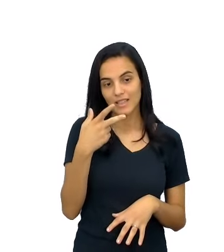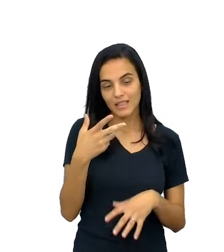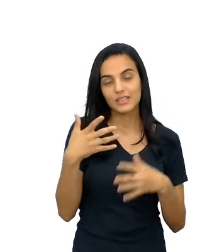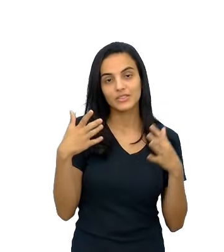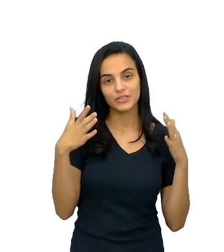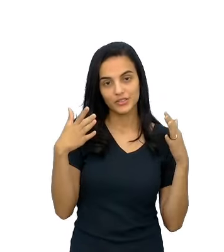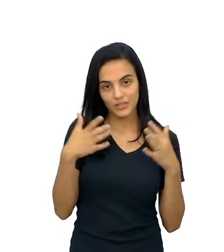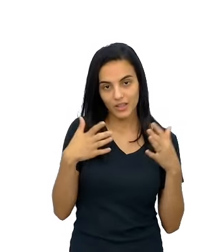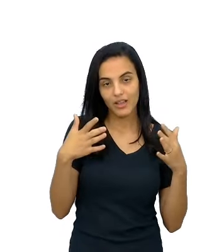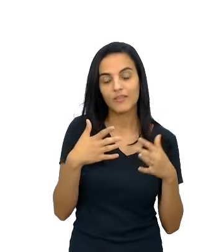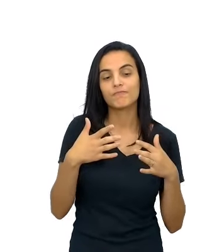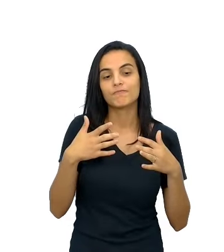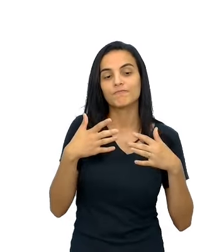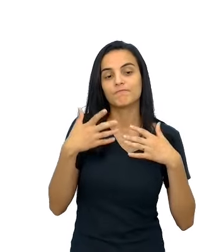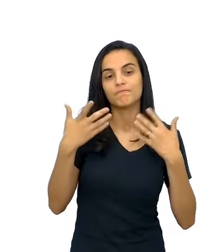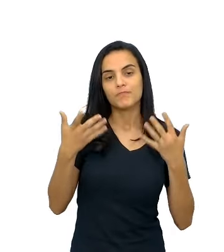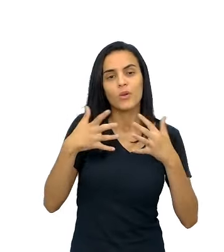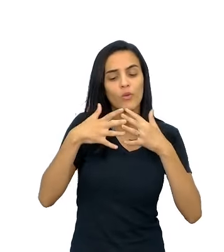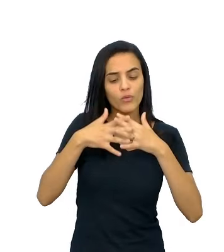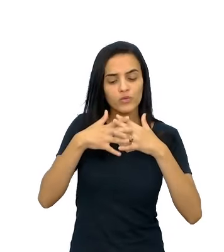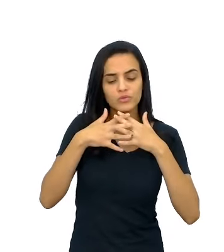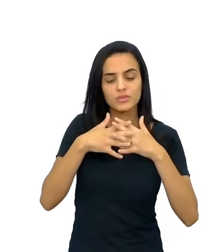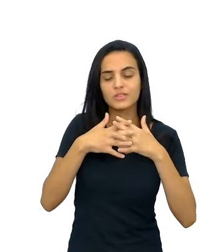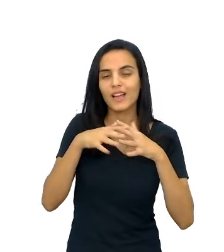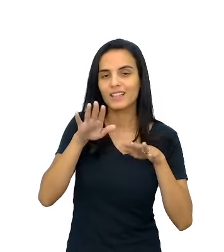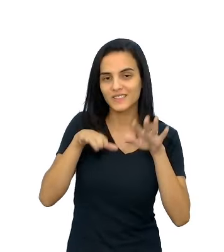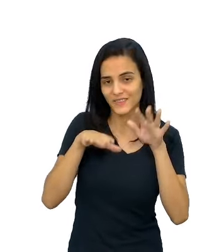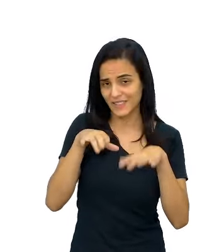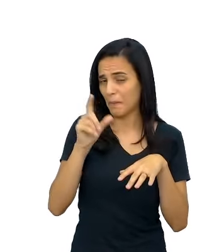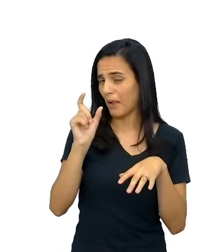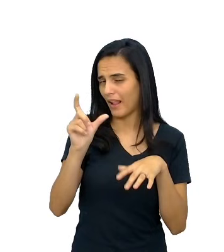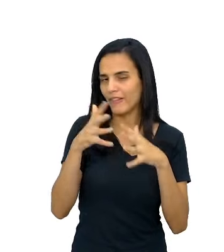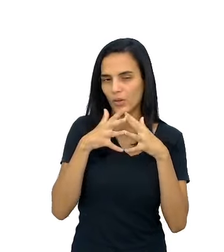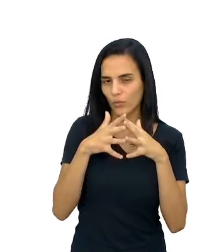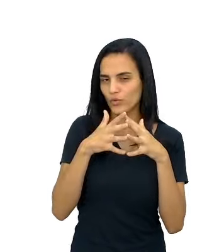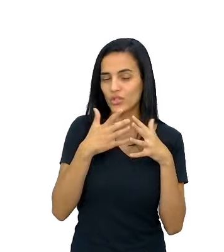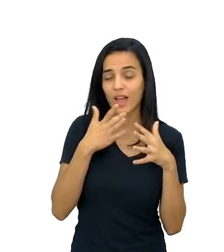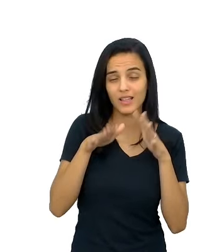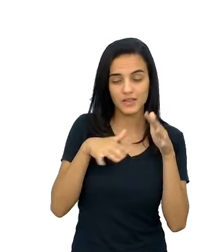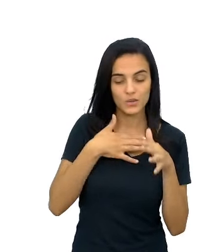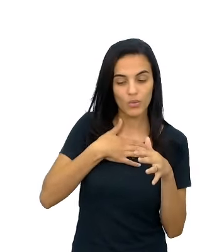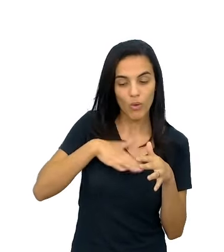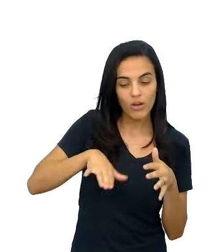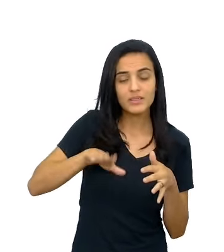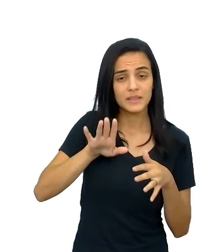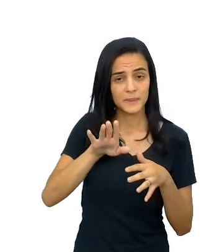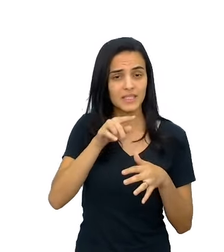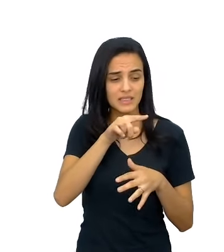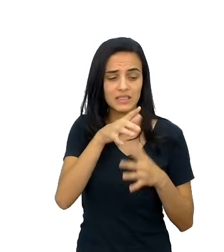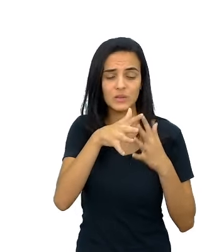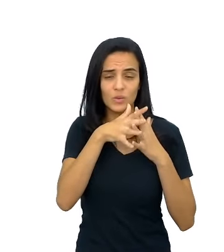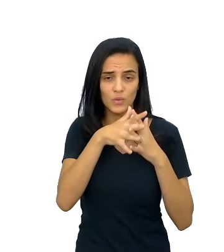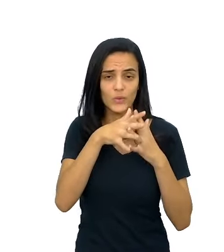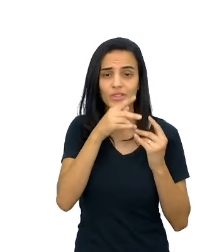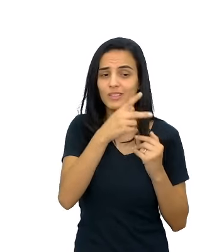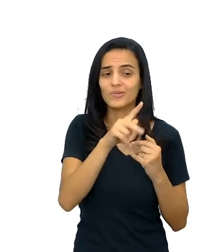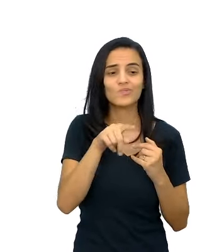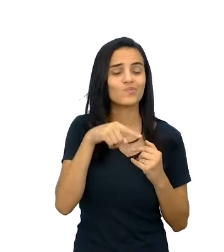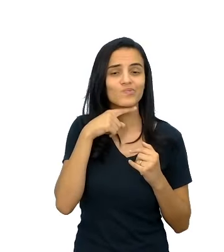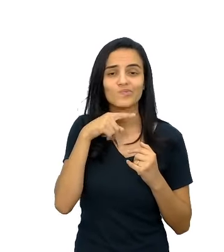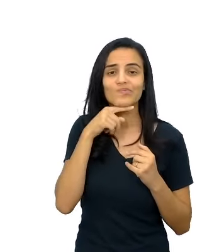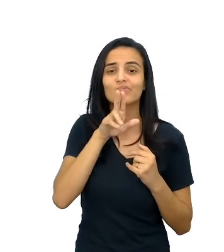pouco. Quando eu falo confundir, antes eu não gostava muito dessa palavra, mas eles se confundem mesmo. Eles não conseguem